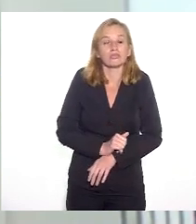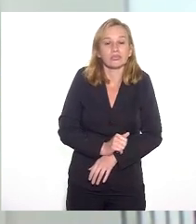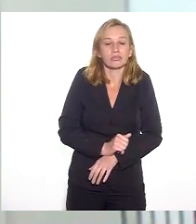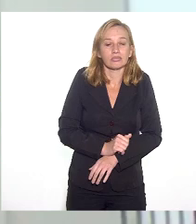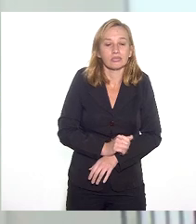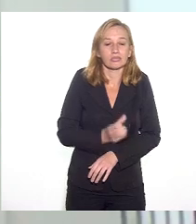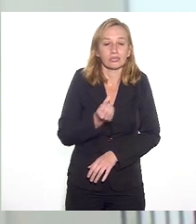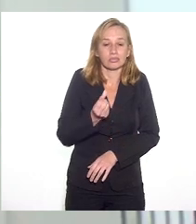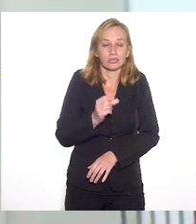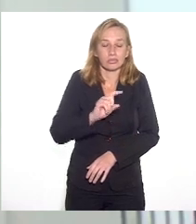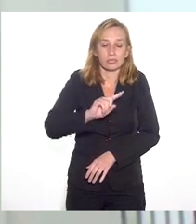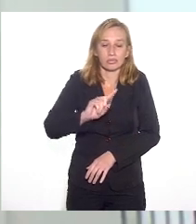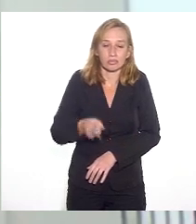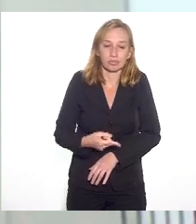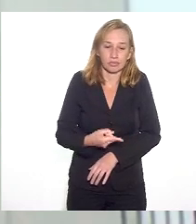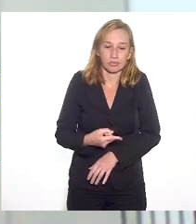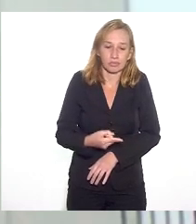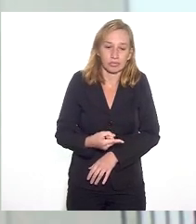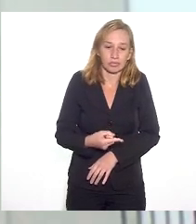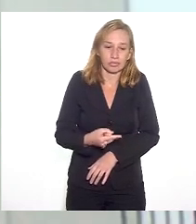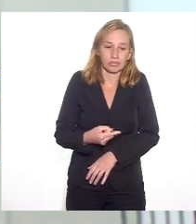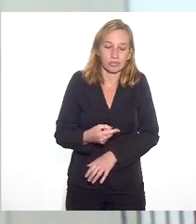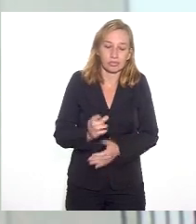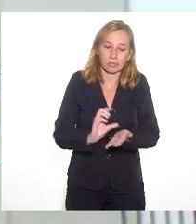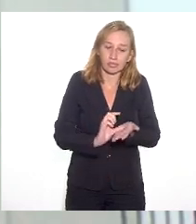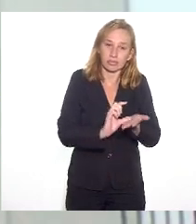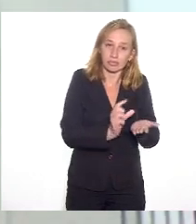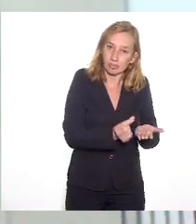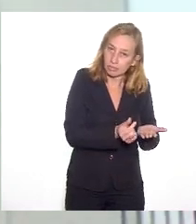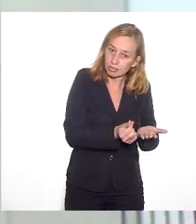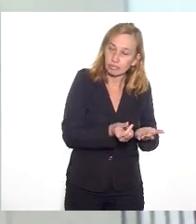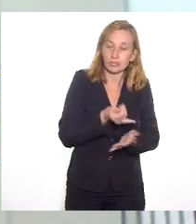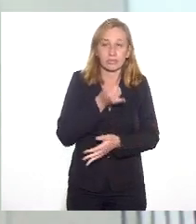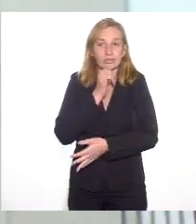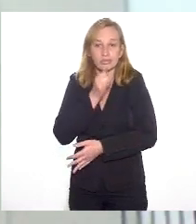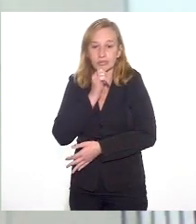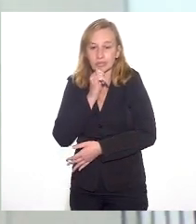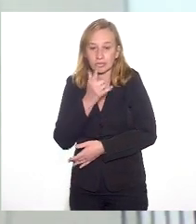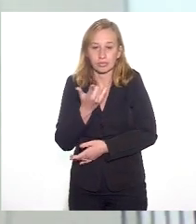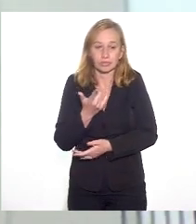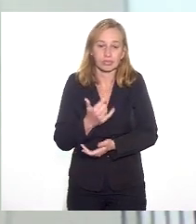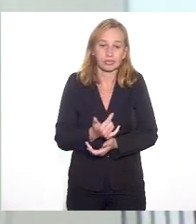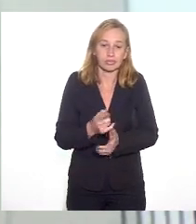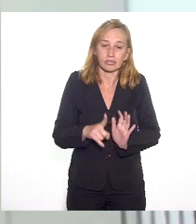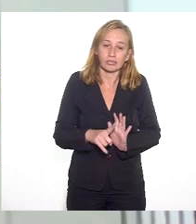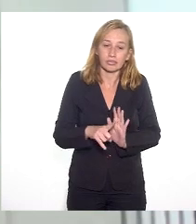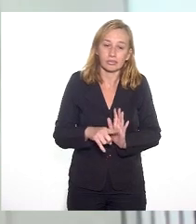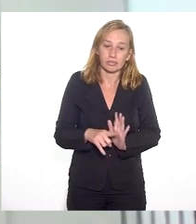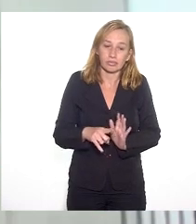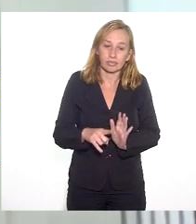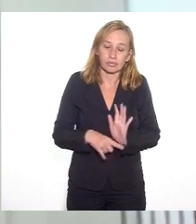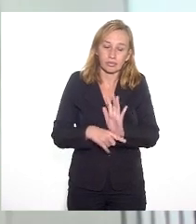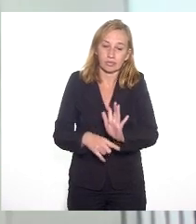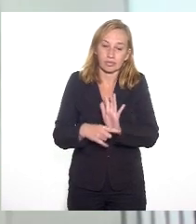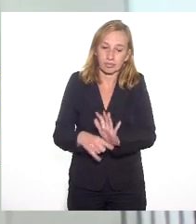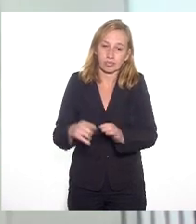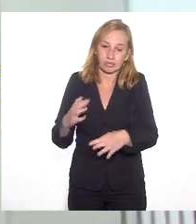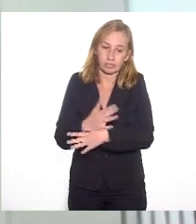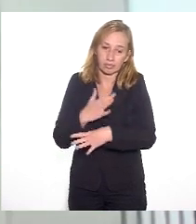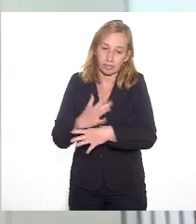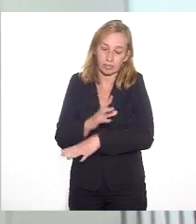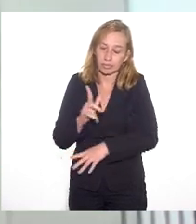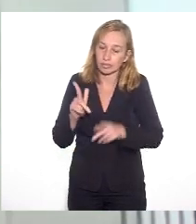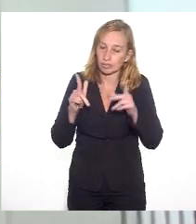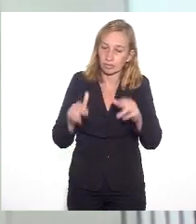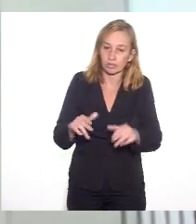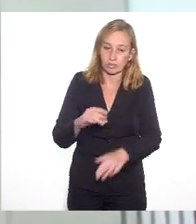equivalente a 100 mil benefícios, mais de 100 mil benefícios. Isso, por exemplo, é o suficiente para atender uma cidade do porte de Caxias, de